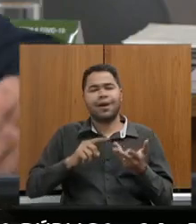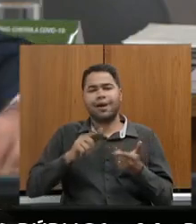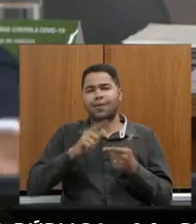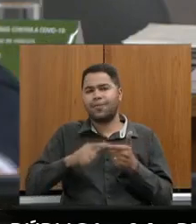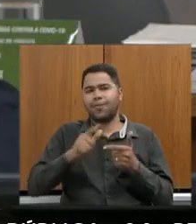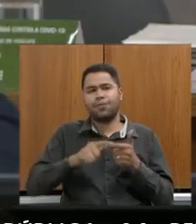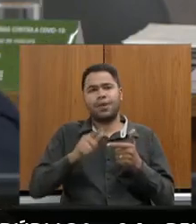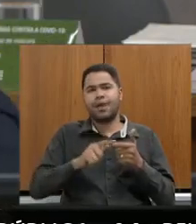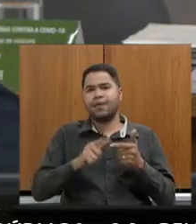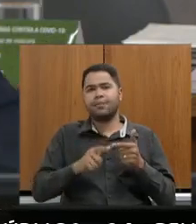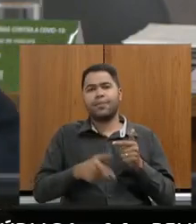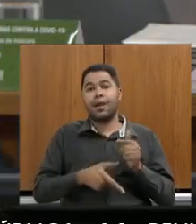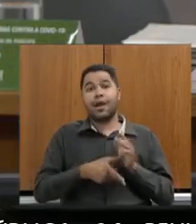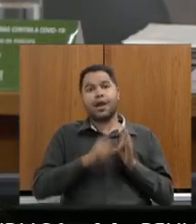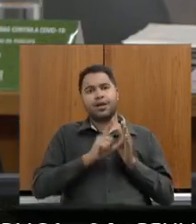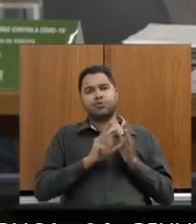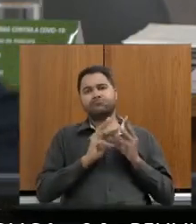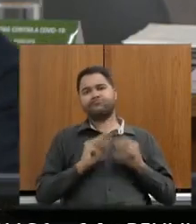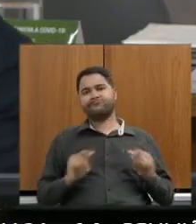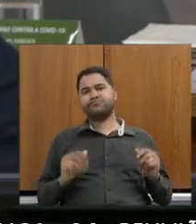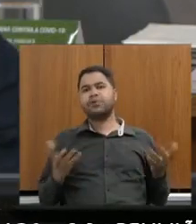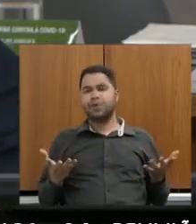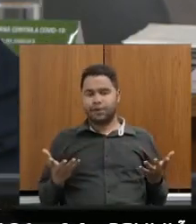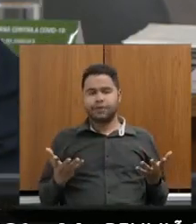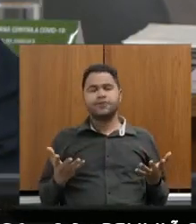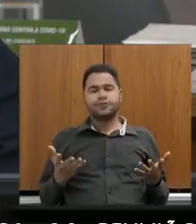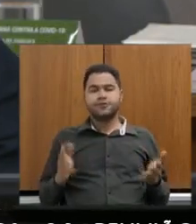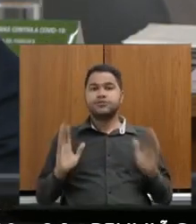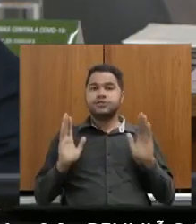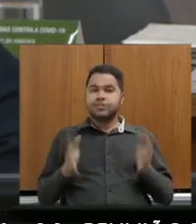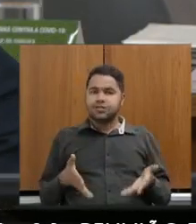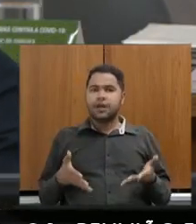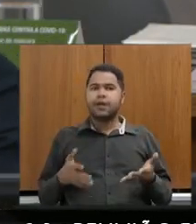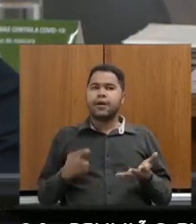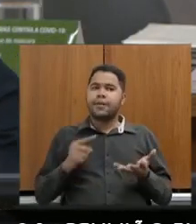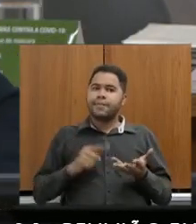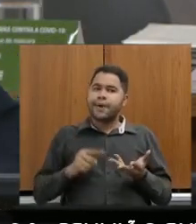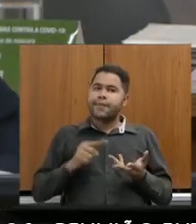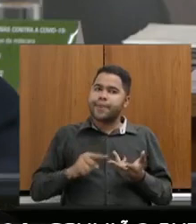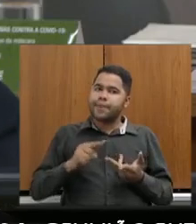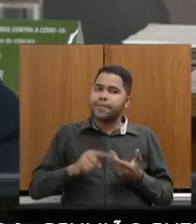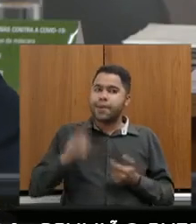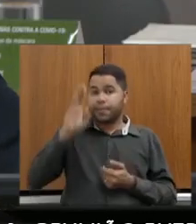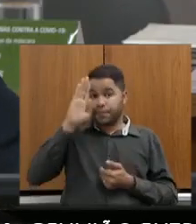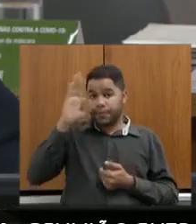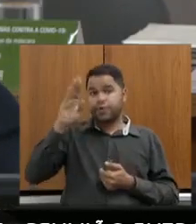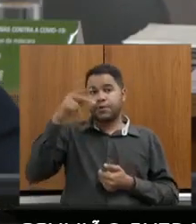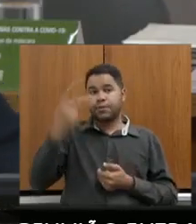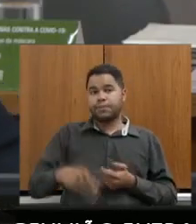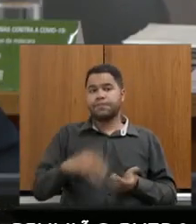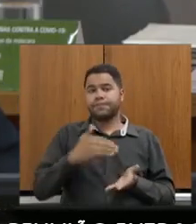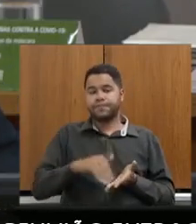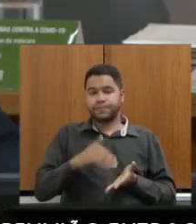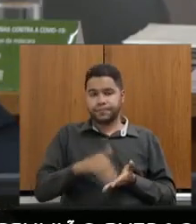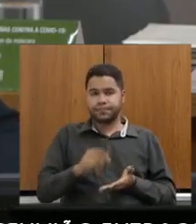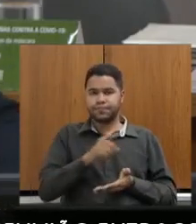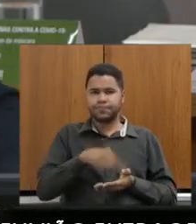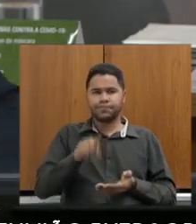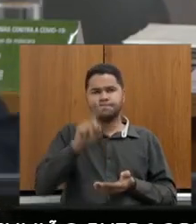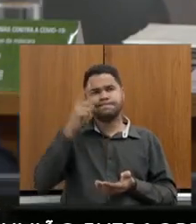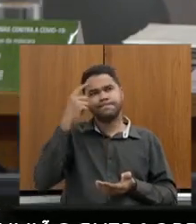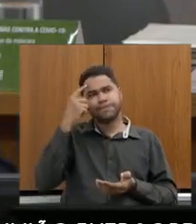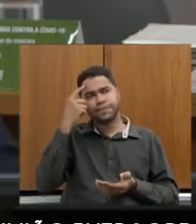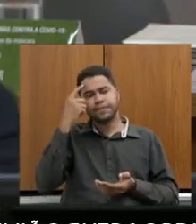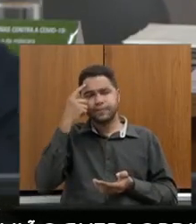que podem acontecer lá na frente Isso têm sido feitas em sido é uma das prioridades da secretaria para que você tem uma ideia